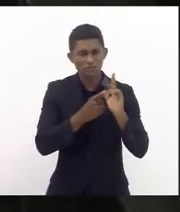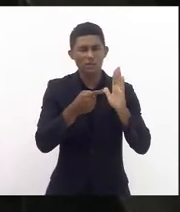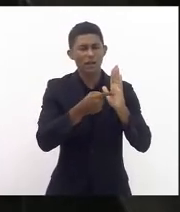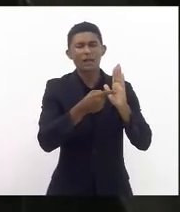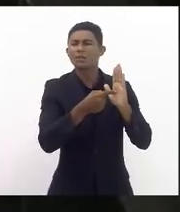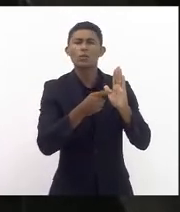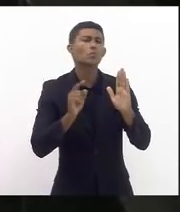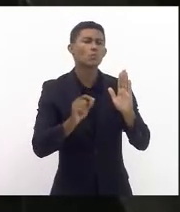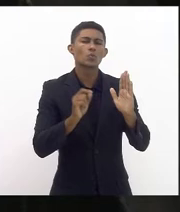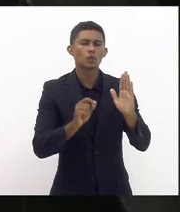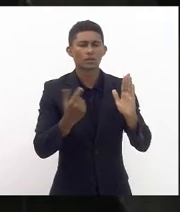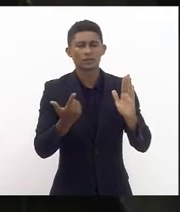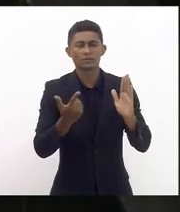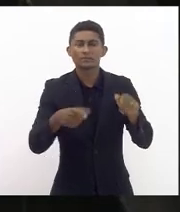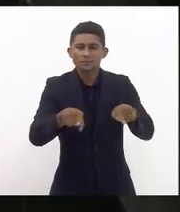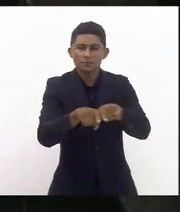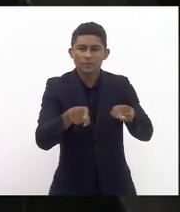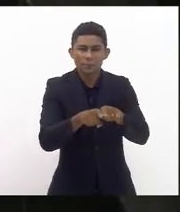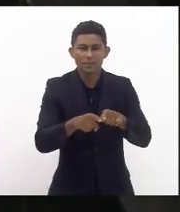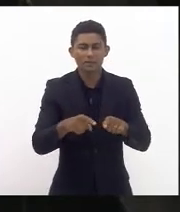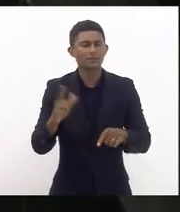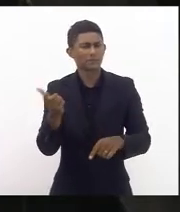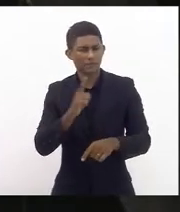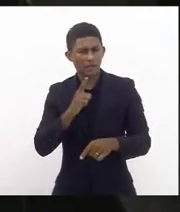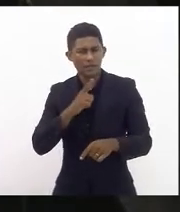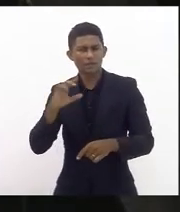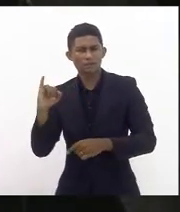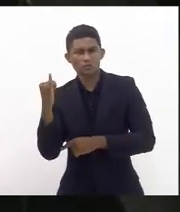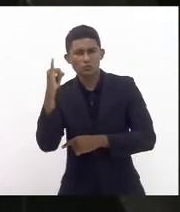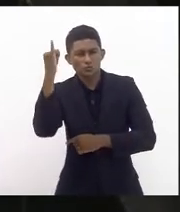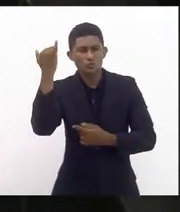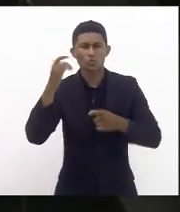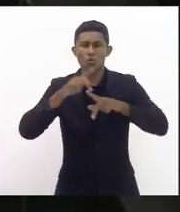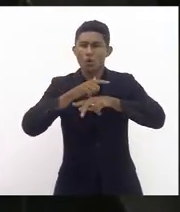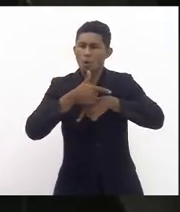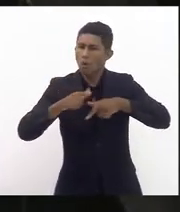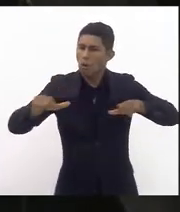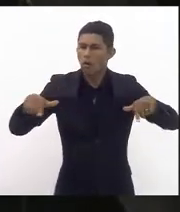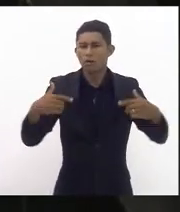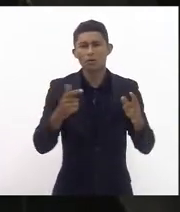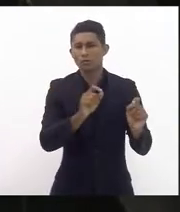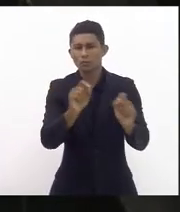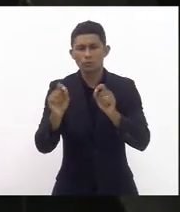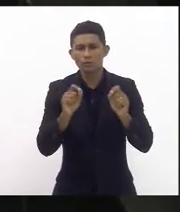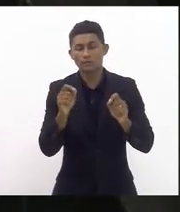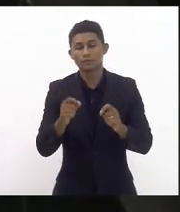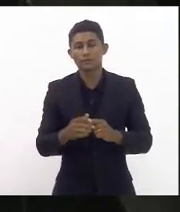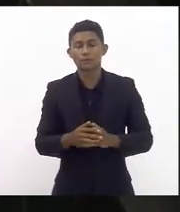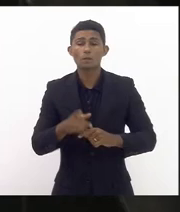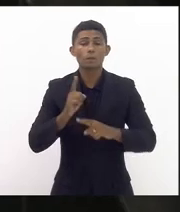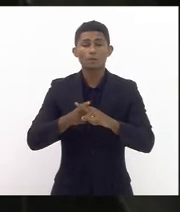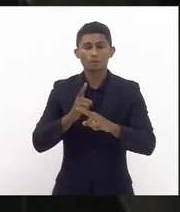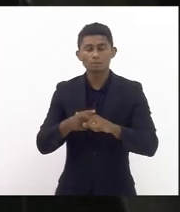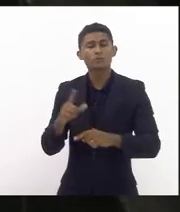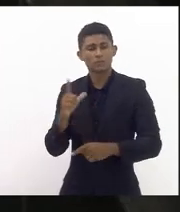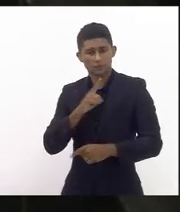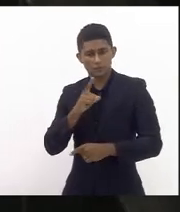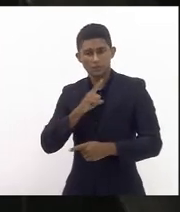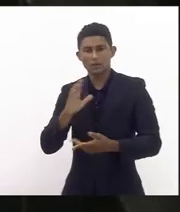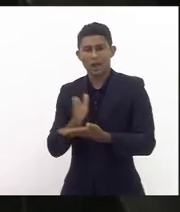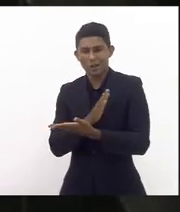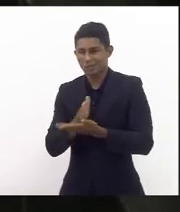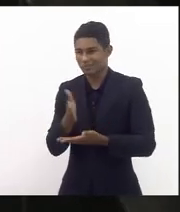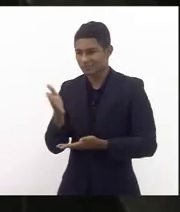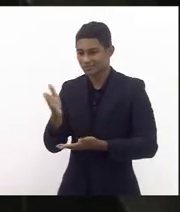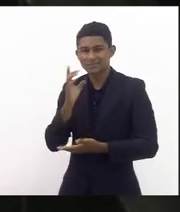alongamento, quais são as taxas de serviços, de juros, de mora, até porque, deputado Eliomar, tem operações, e Vossa Excelência